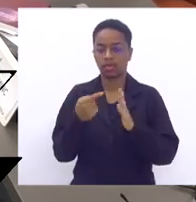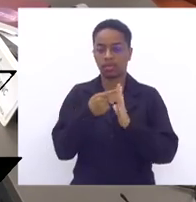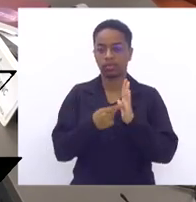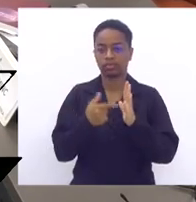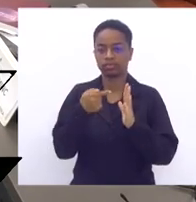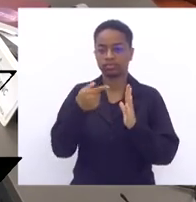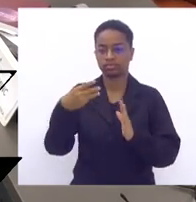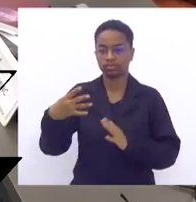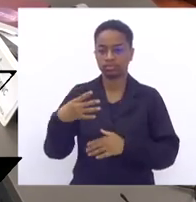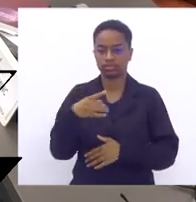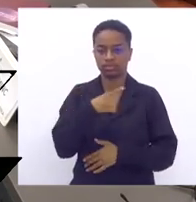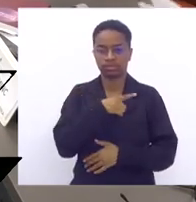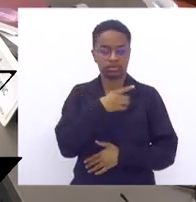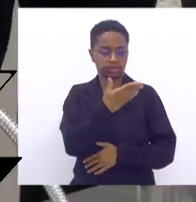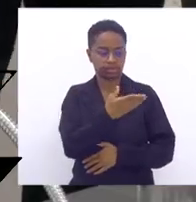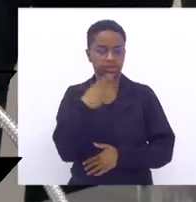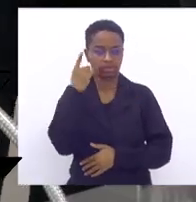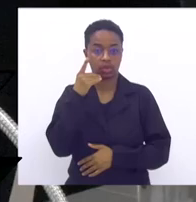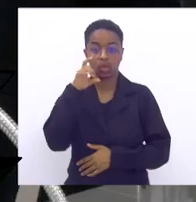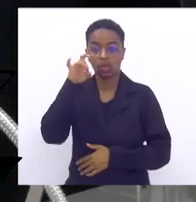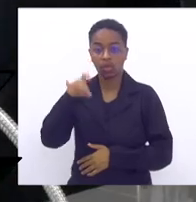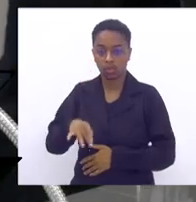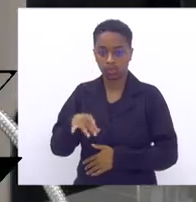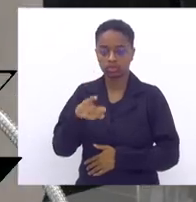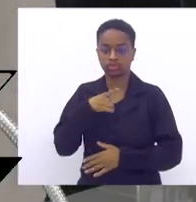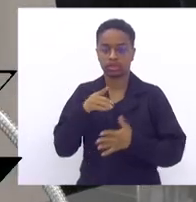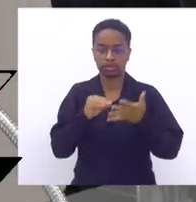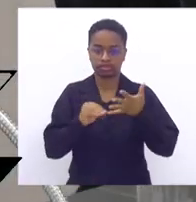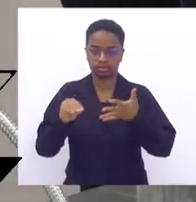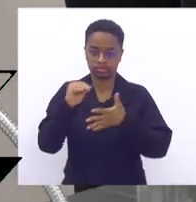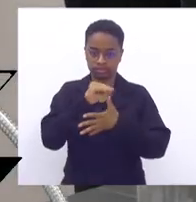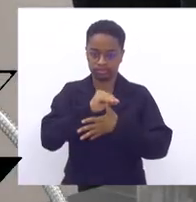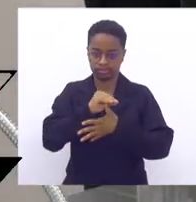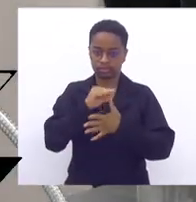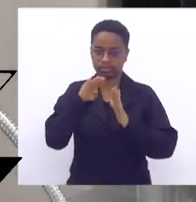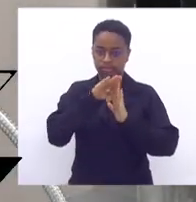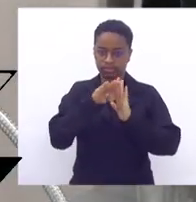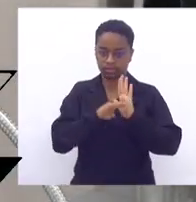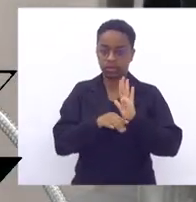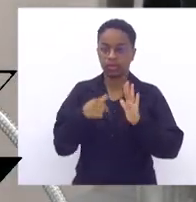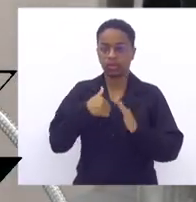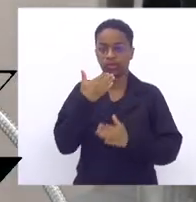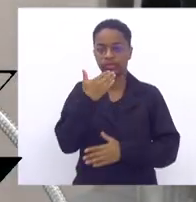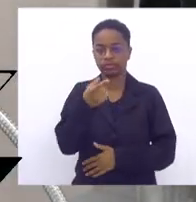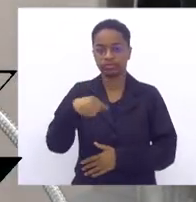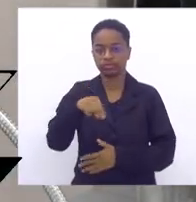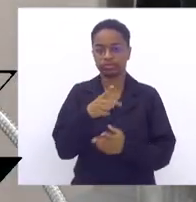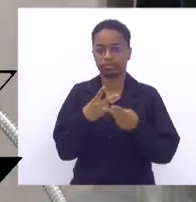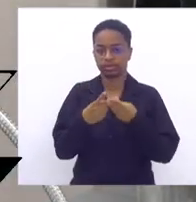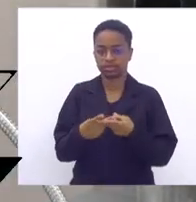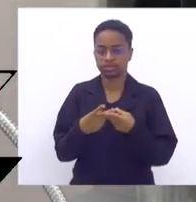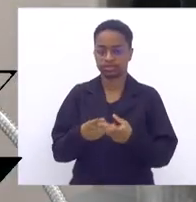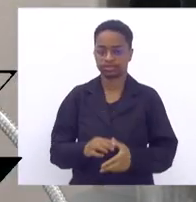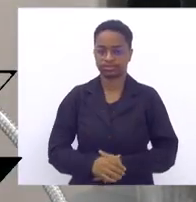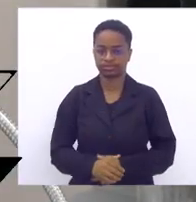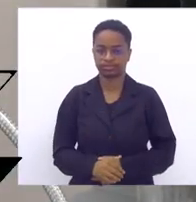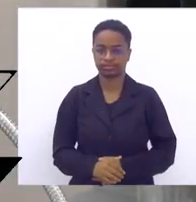nosso querido Carlinhos BNH, é o último projeto com inversão de pauta, tá? Pedir a paciência e o carinho dos colegas aí.